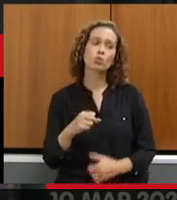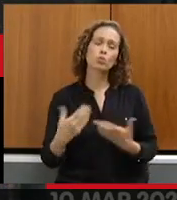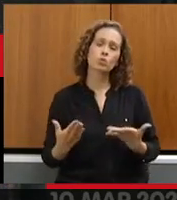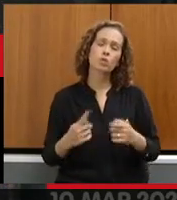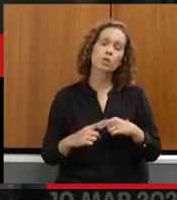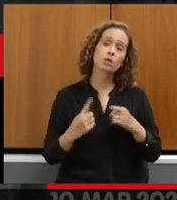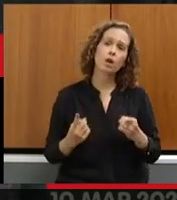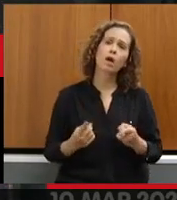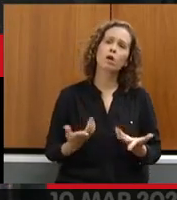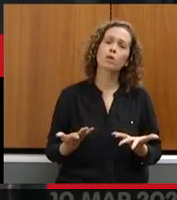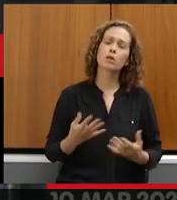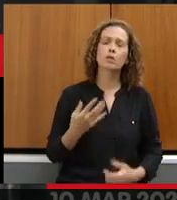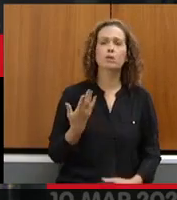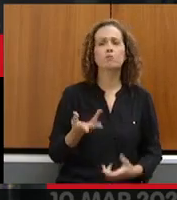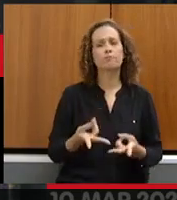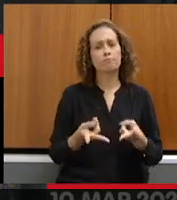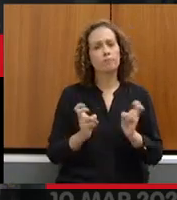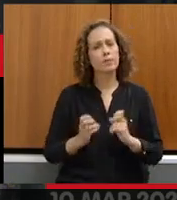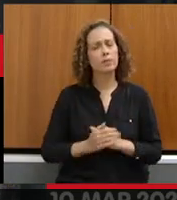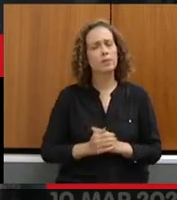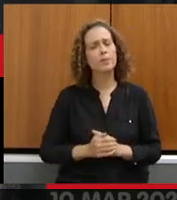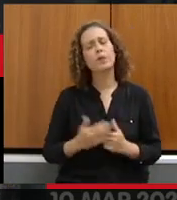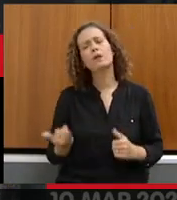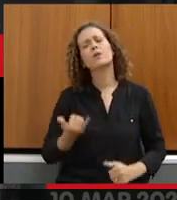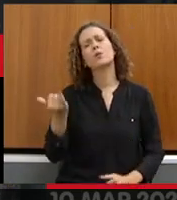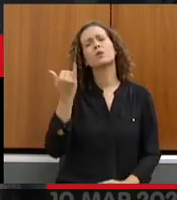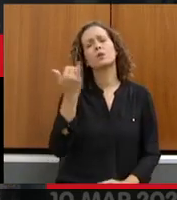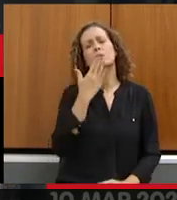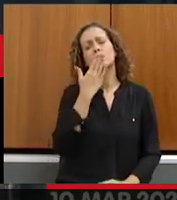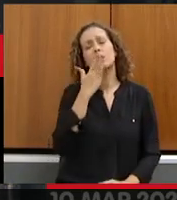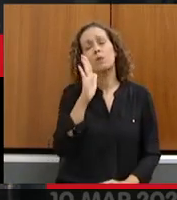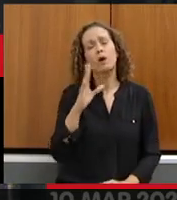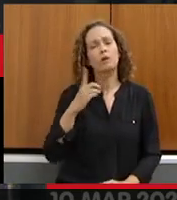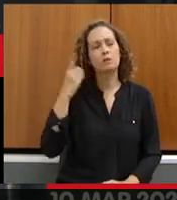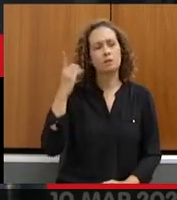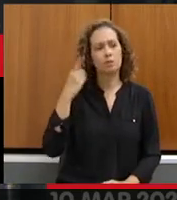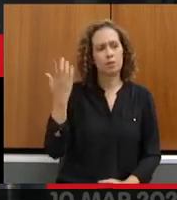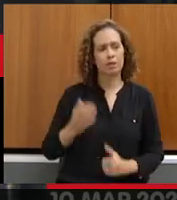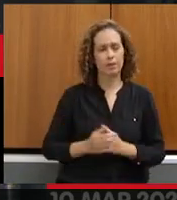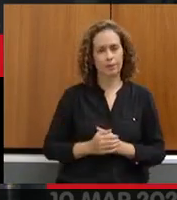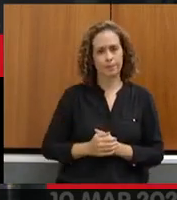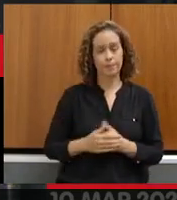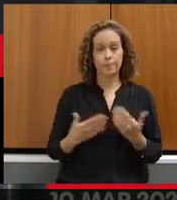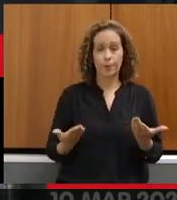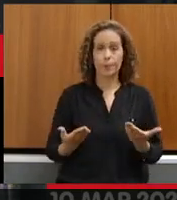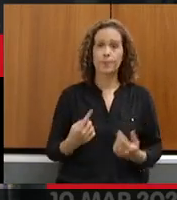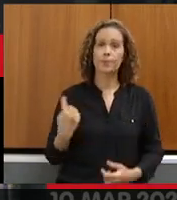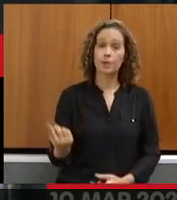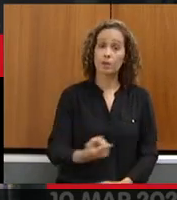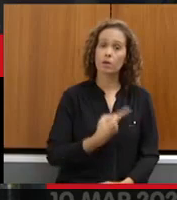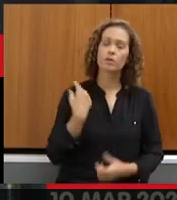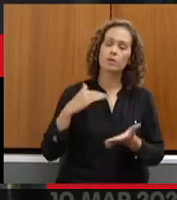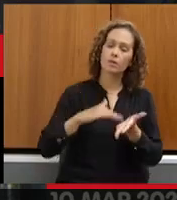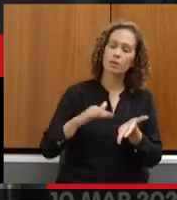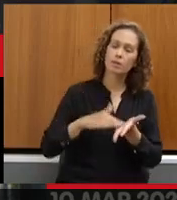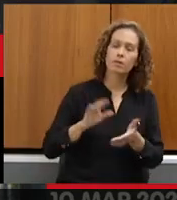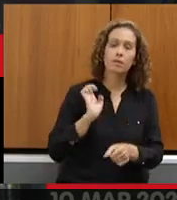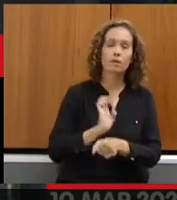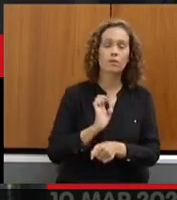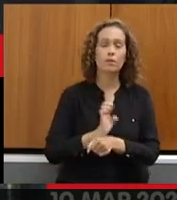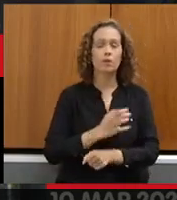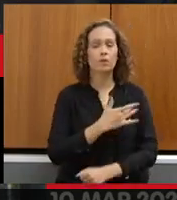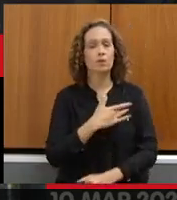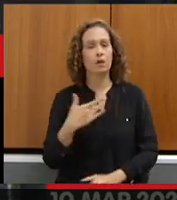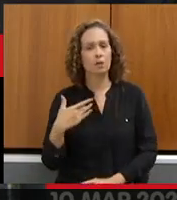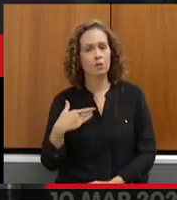absolutamente isso que nós estamos vendo qualquer importância disso o deputado é que para nós da Secretaria Estadual de Saúde nós